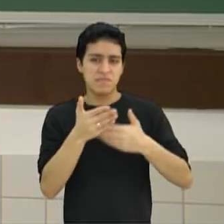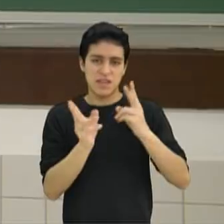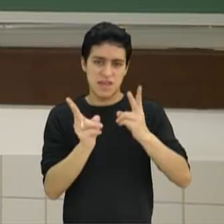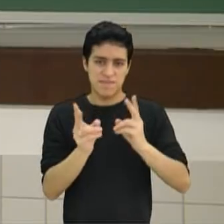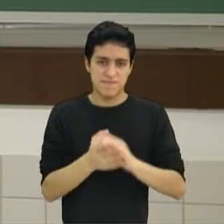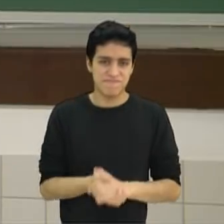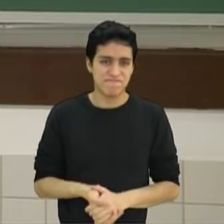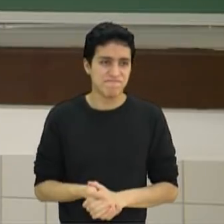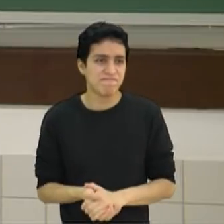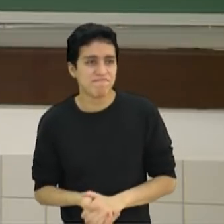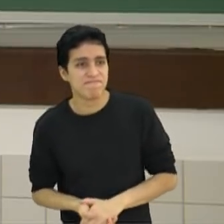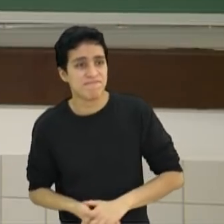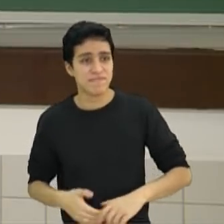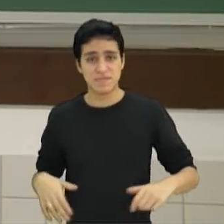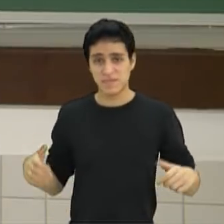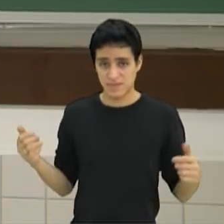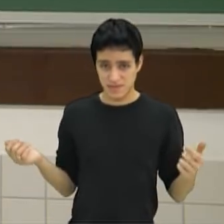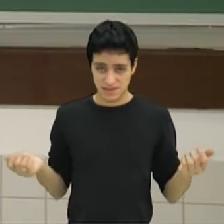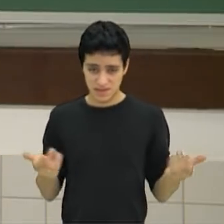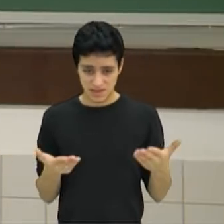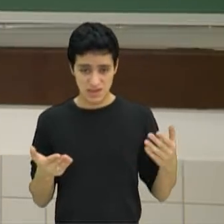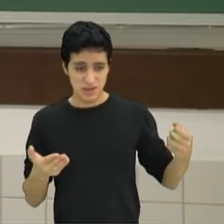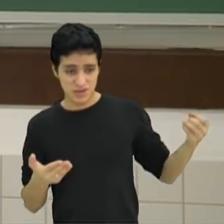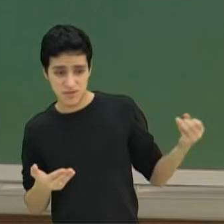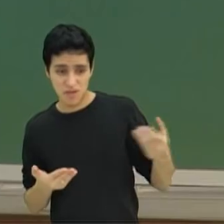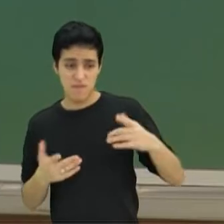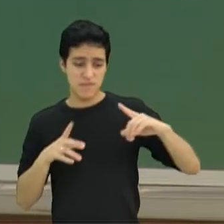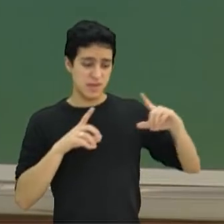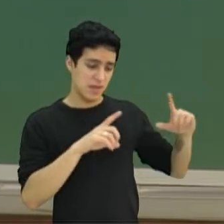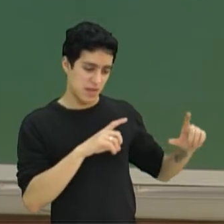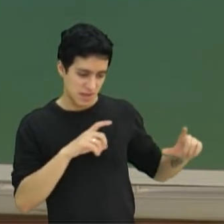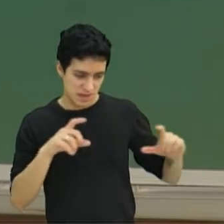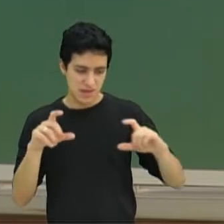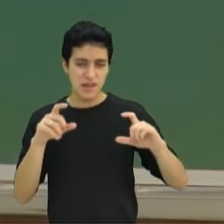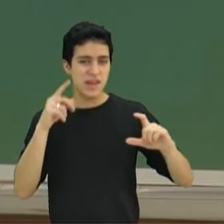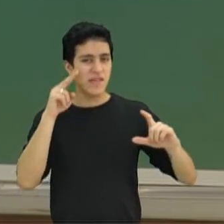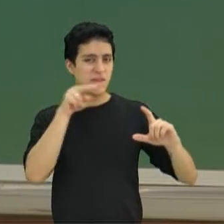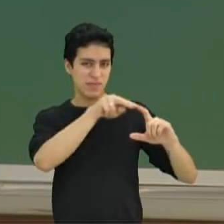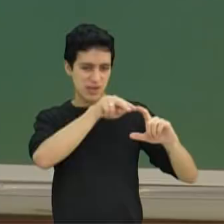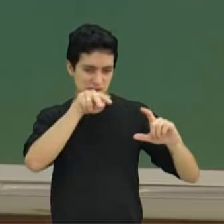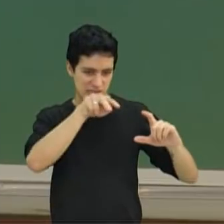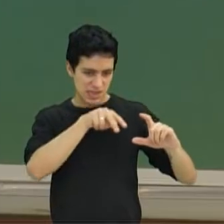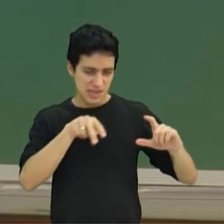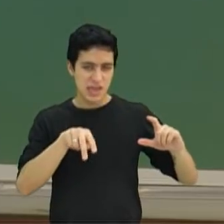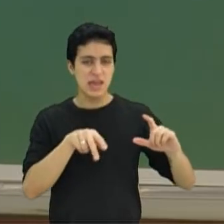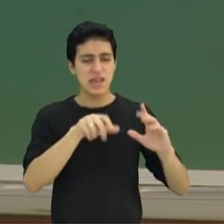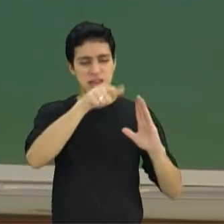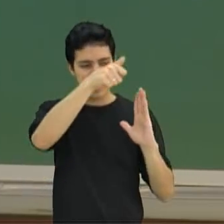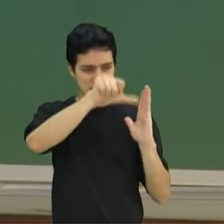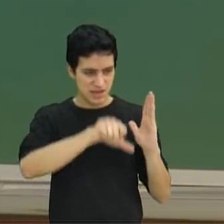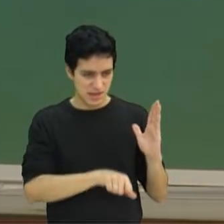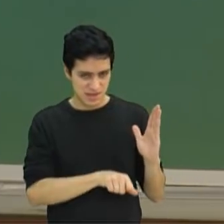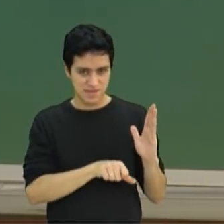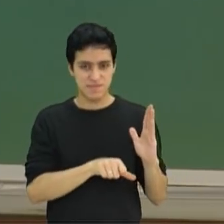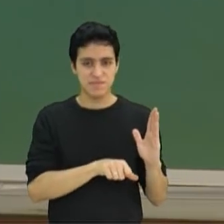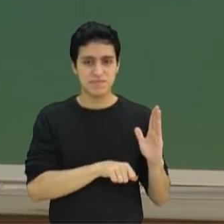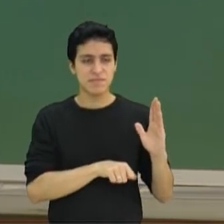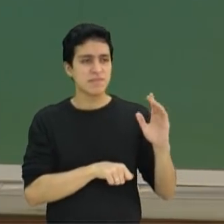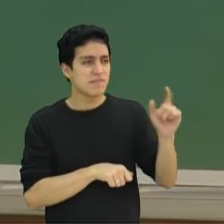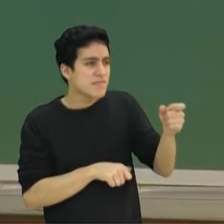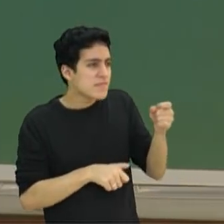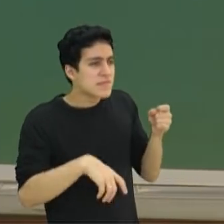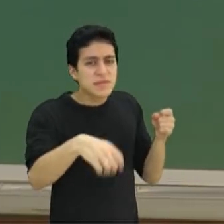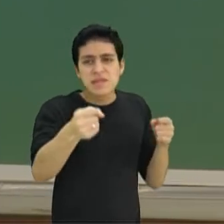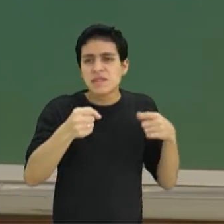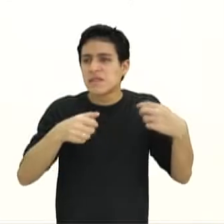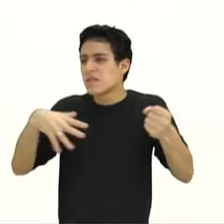Agora nós vamos ao novo fragmento, a um novo trecho do ensaio, através de muitos espelhos.